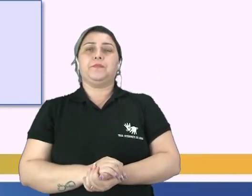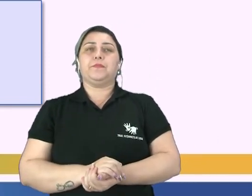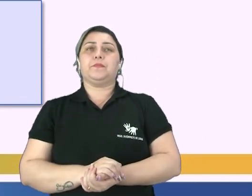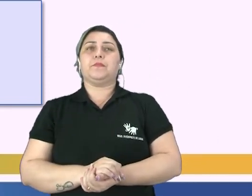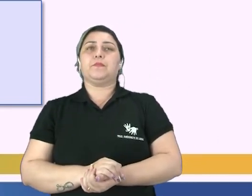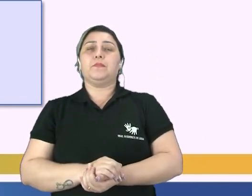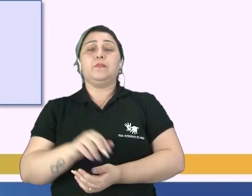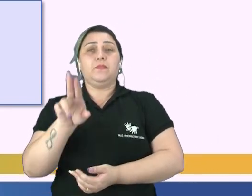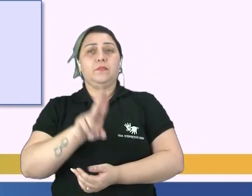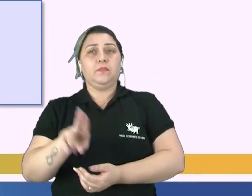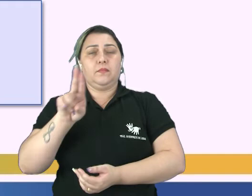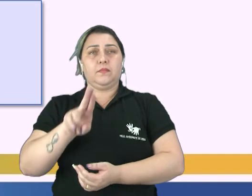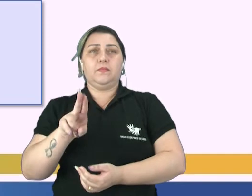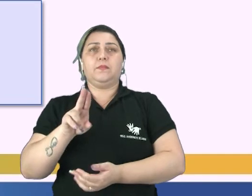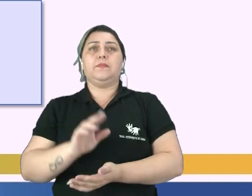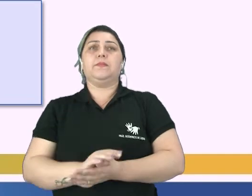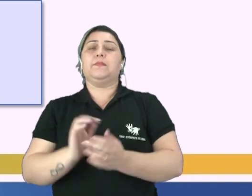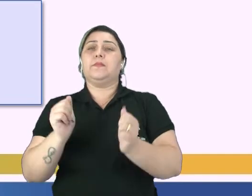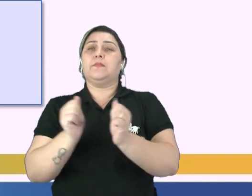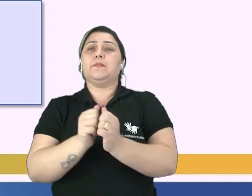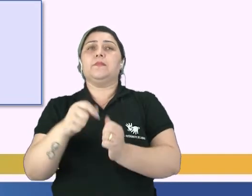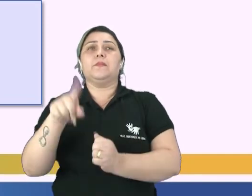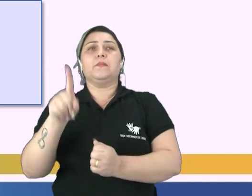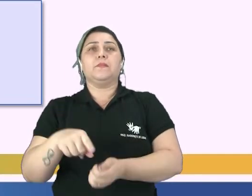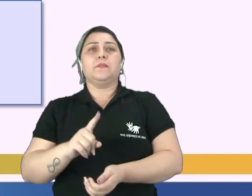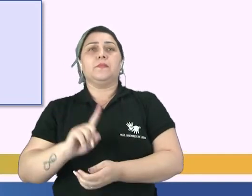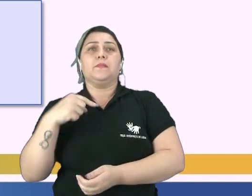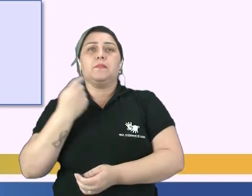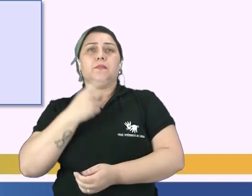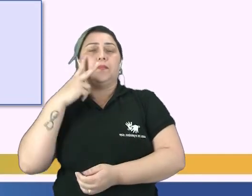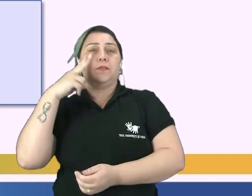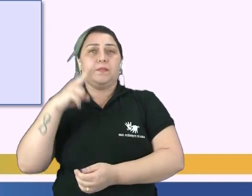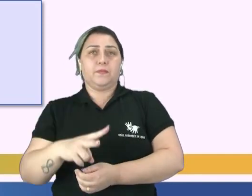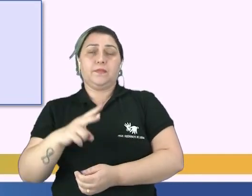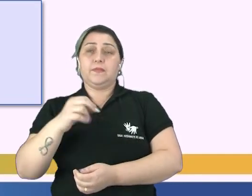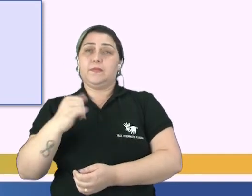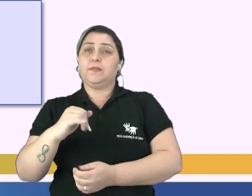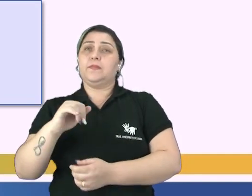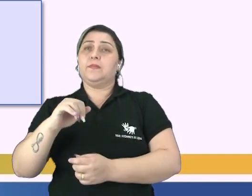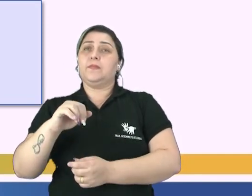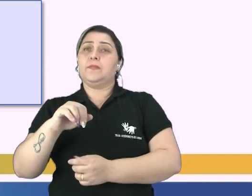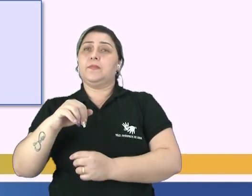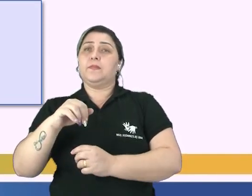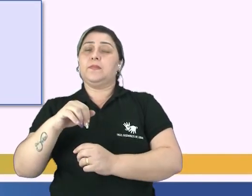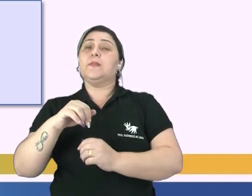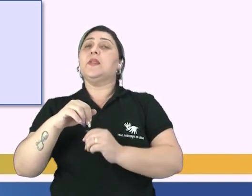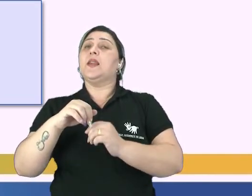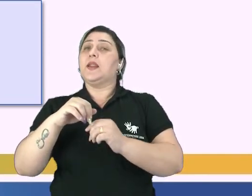vamos utilizar esse porquê junto e com acento? A gente viu que se retirar o acento,